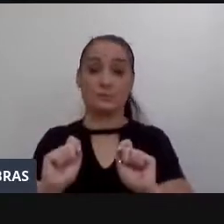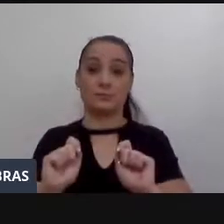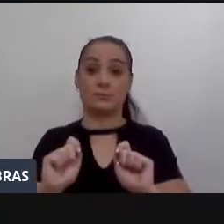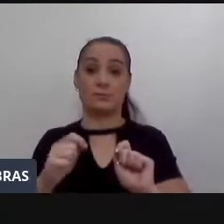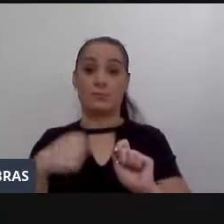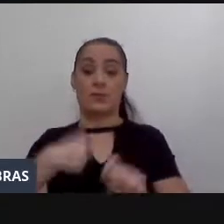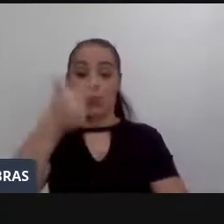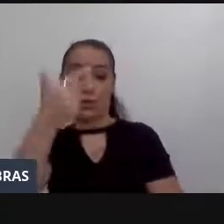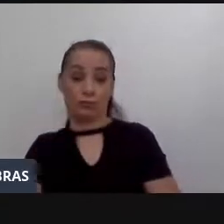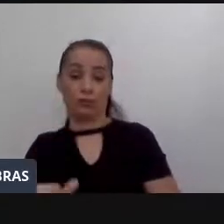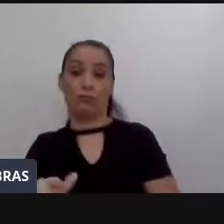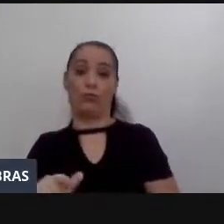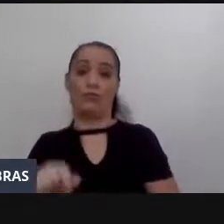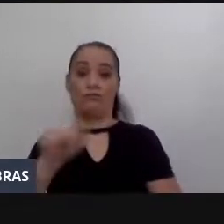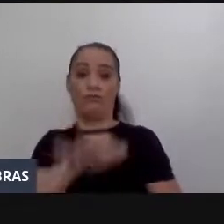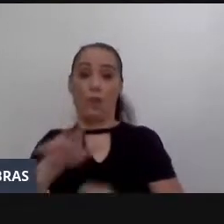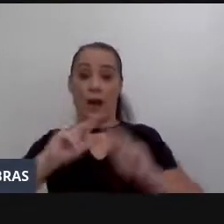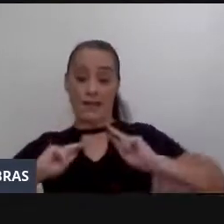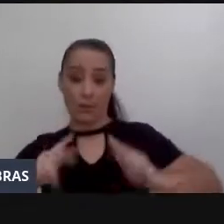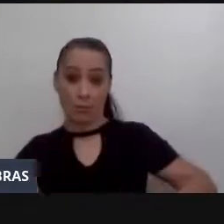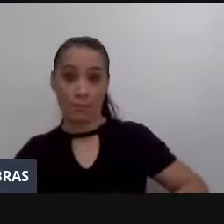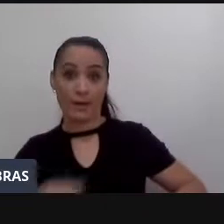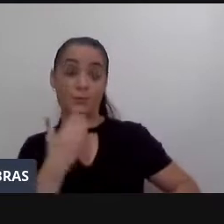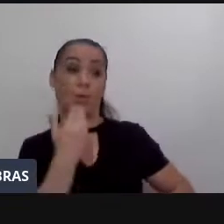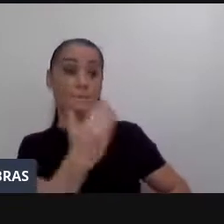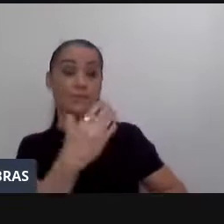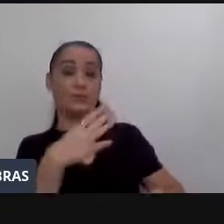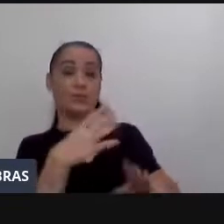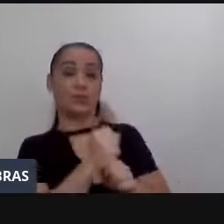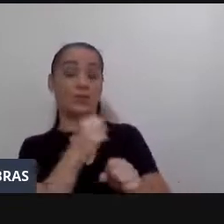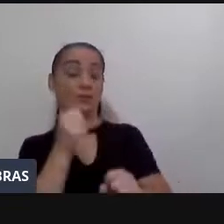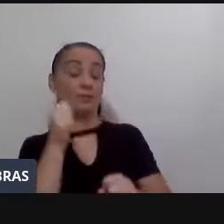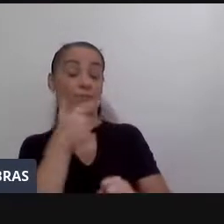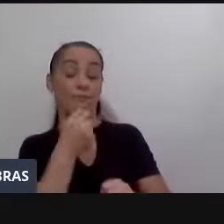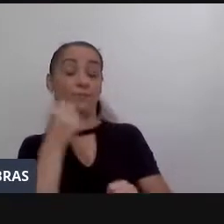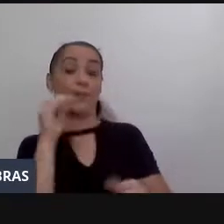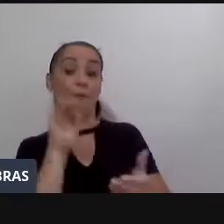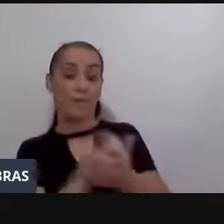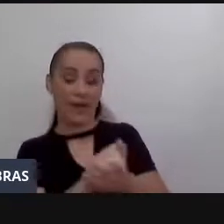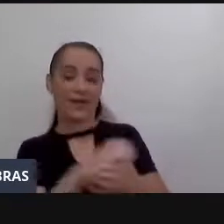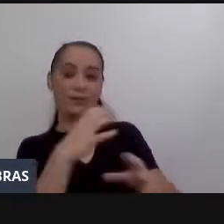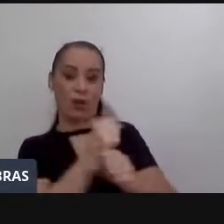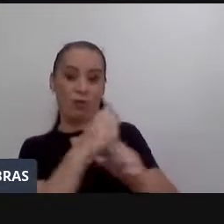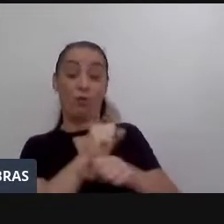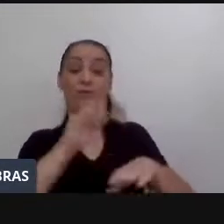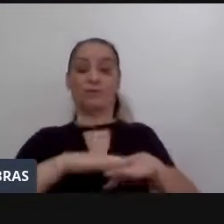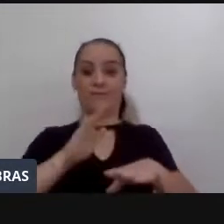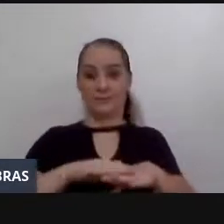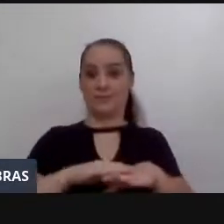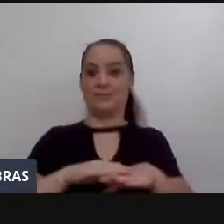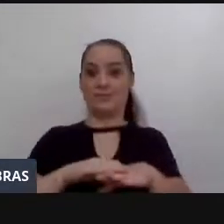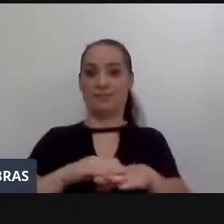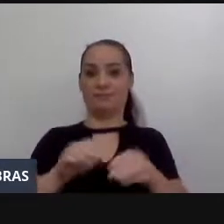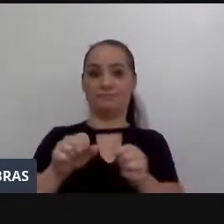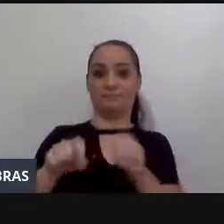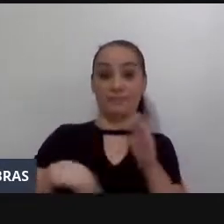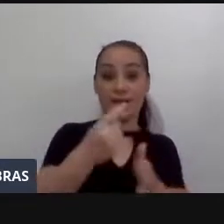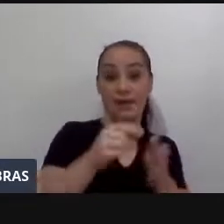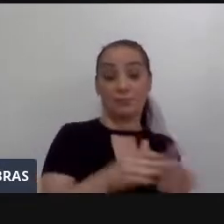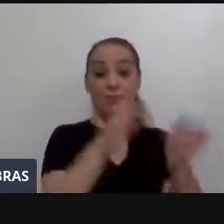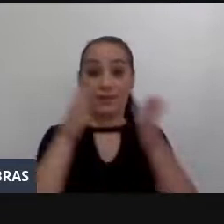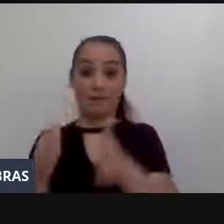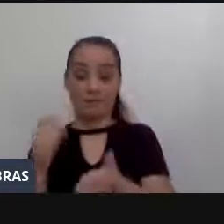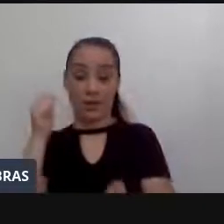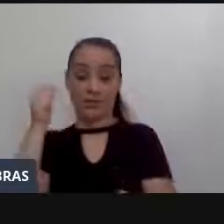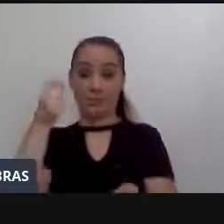sou de humanas, mas eu pedi ao meu marido que fizesse as contas para mim. Dos 16 mil inscritos na primeira fase, pagaram